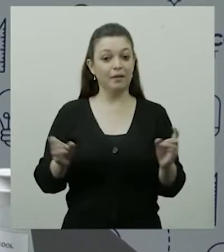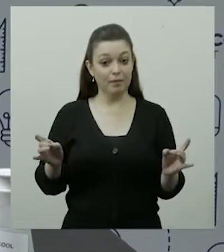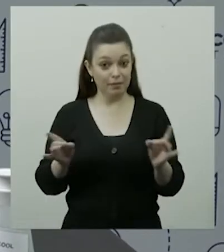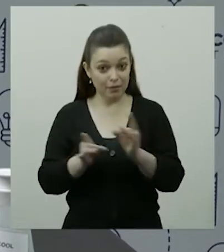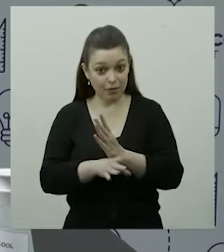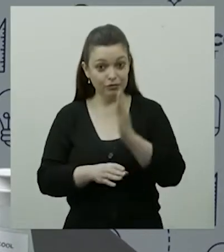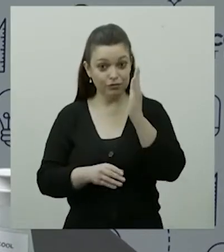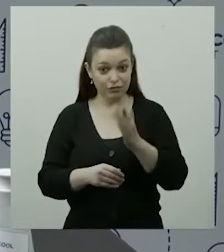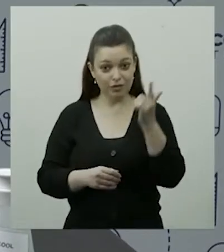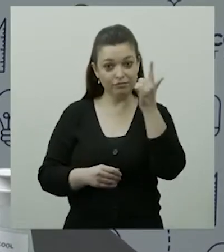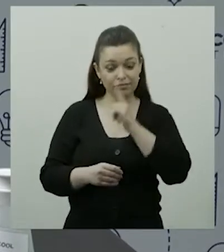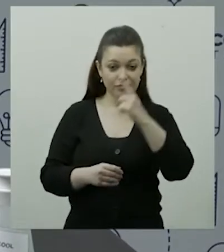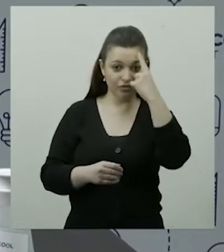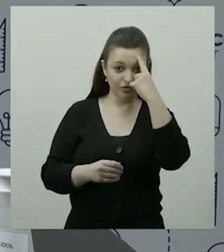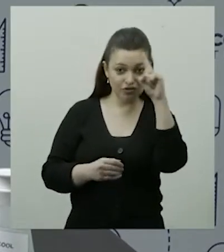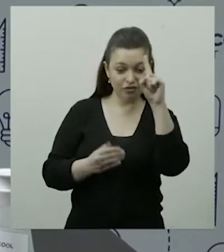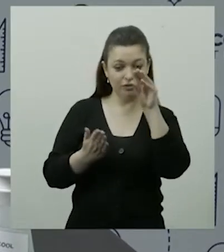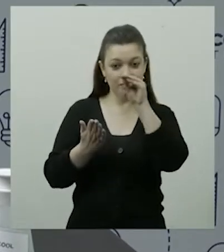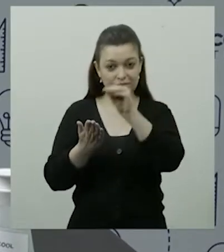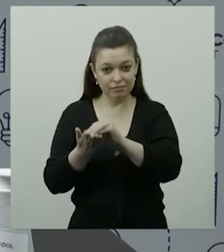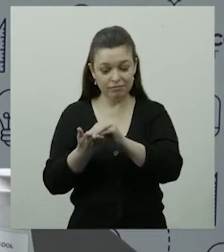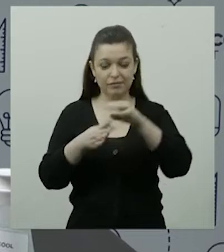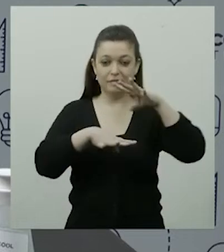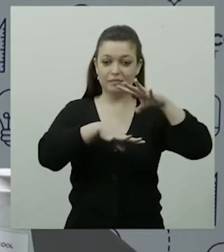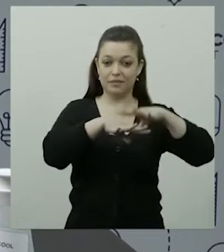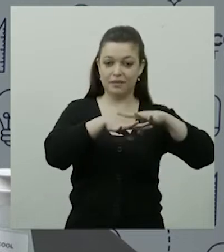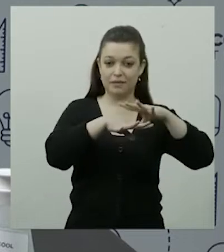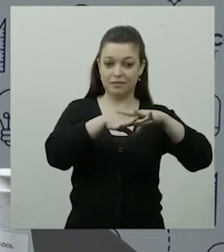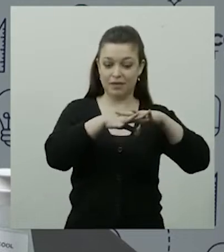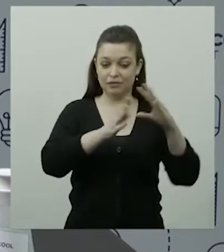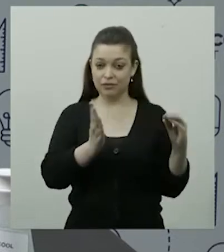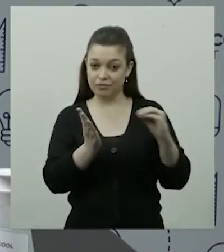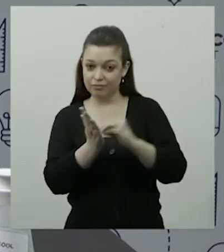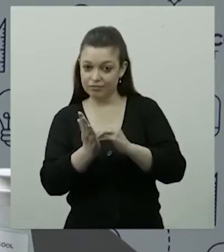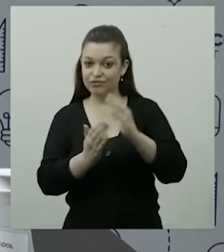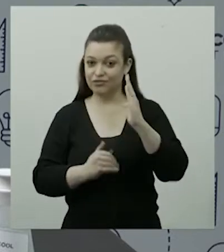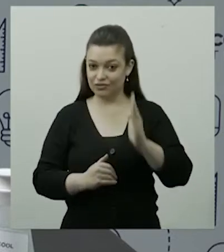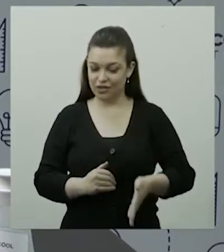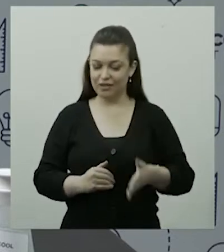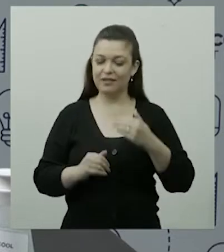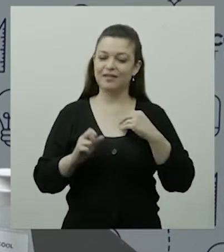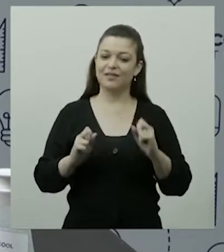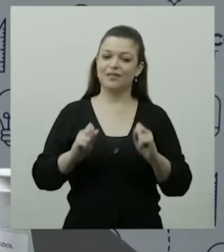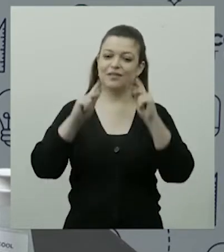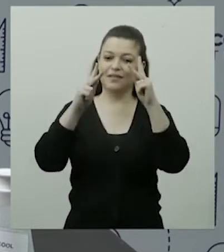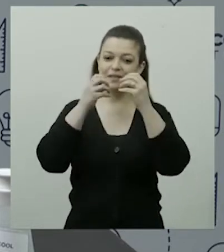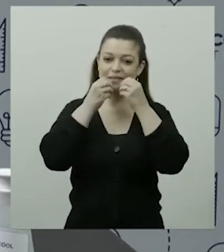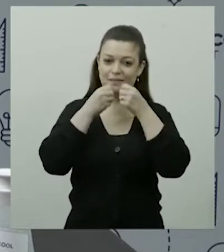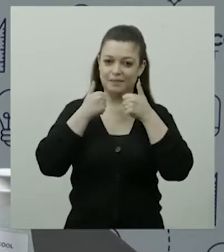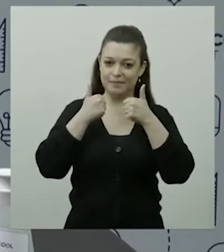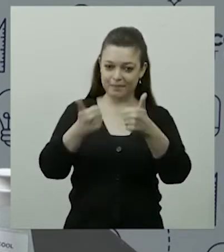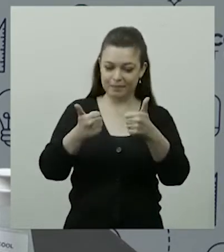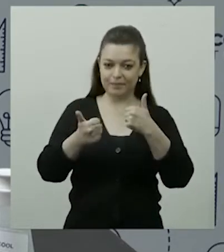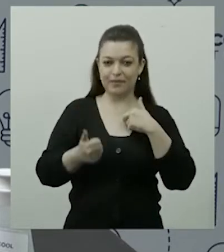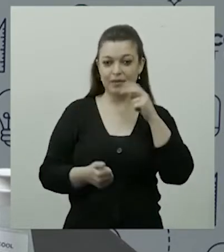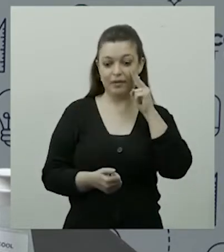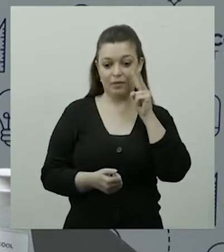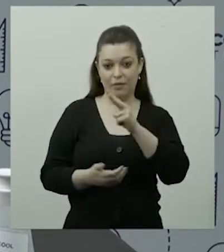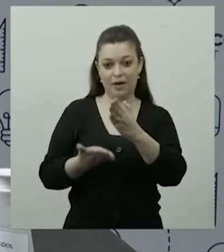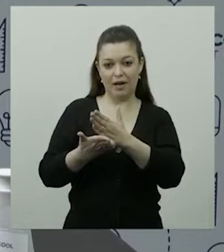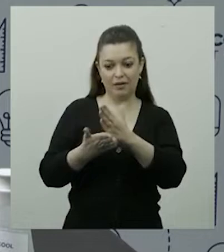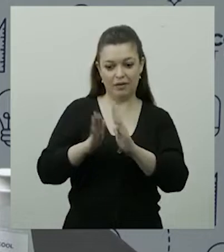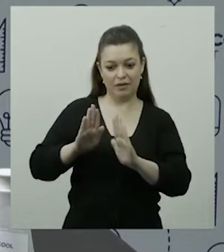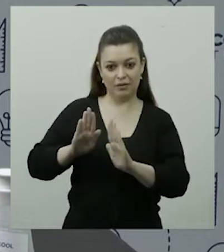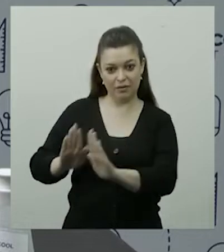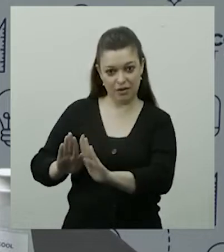Pronto, registraram no caderno a data e a palavra matemática? Muito bem, então deixem o caderno aí do lado que nós